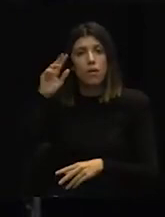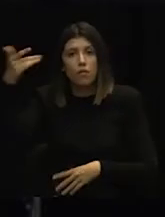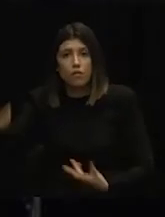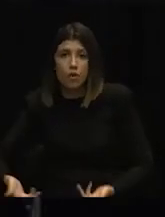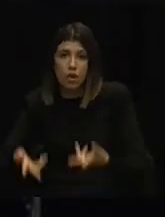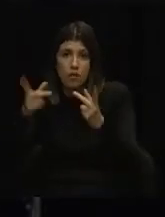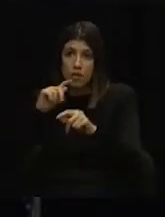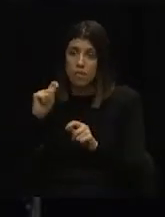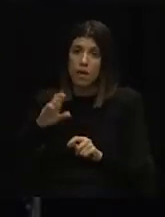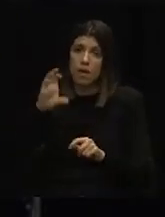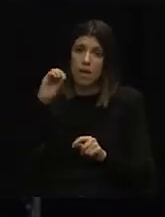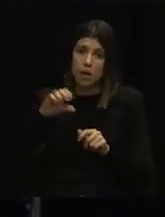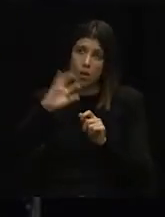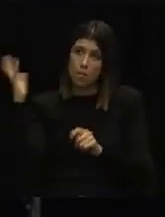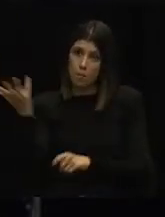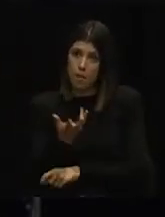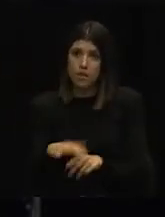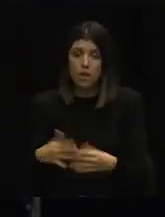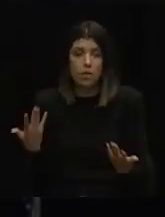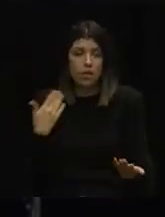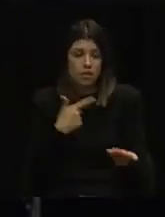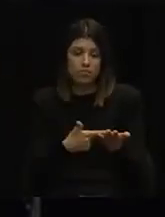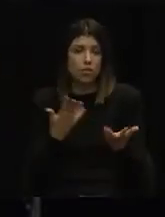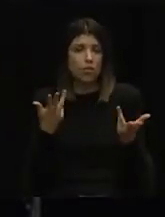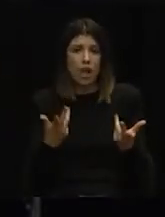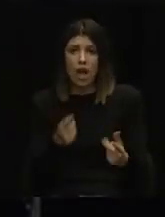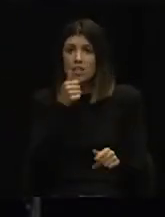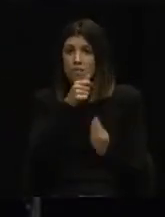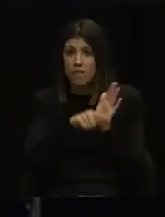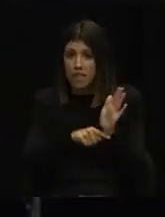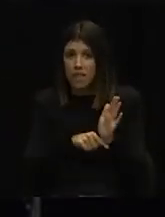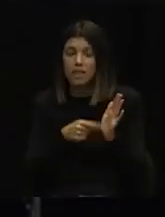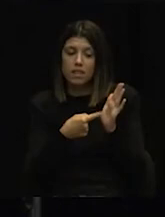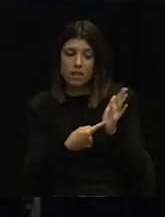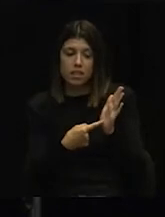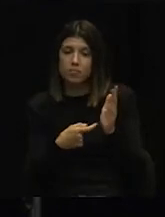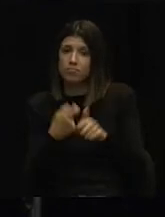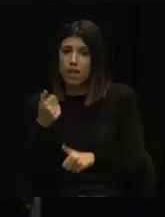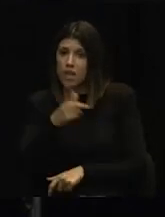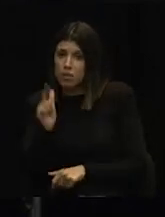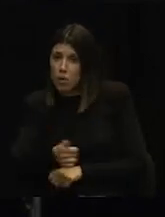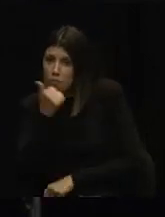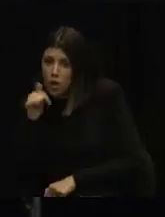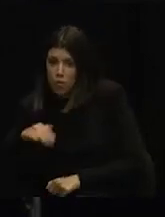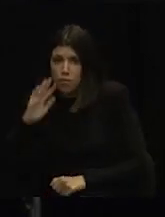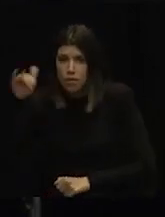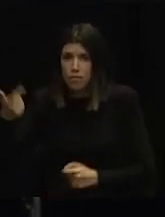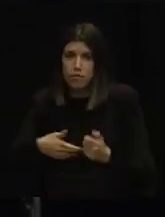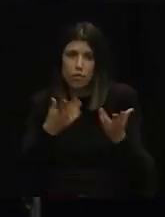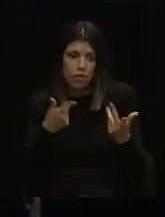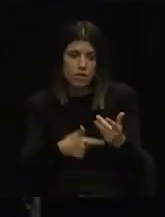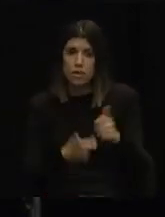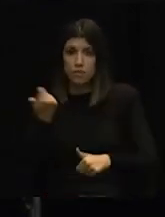livre mais Ecológico infelizmente não encontramos espelhados neste orçamento as medidas que venham de encontro é uma Lisboa melhor no presente e no futuro